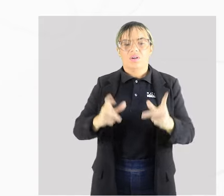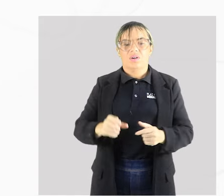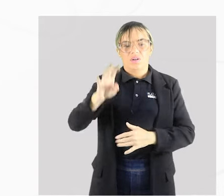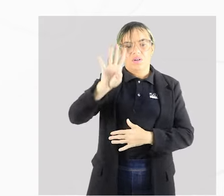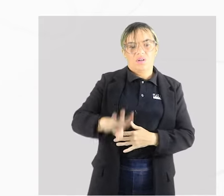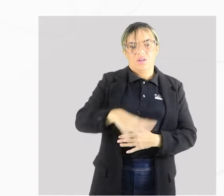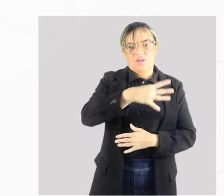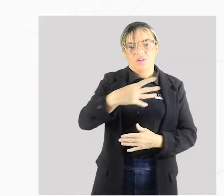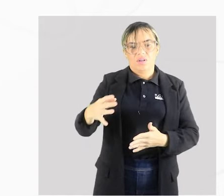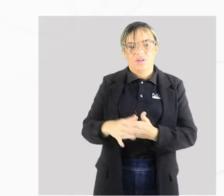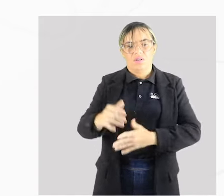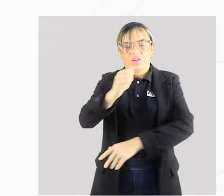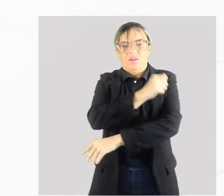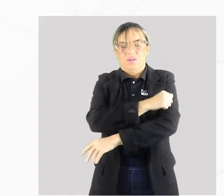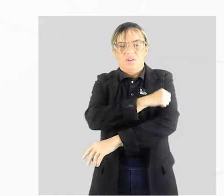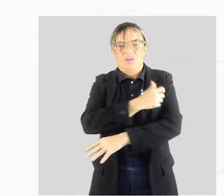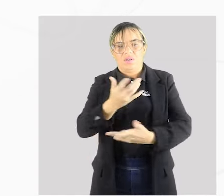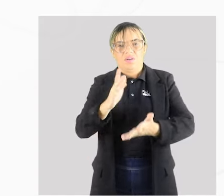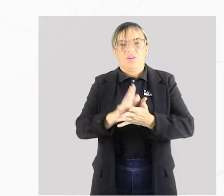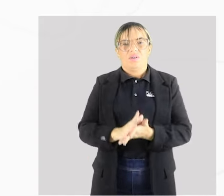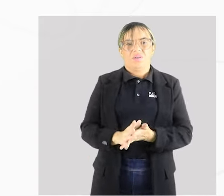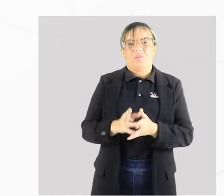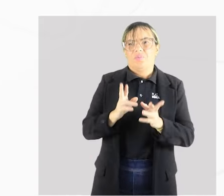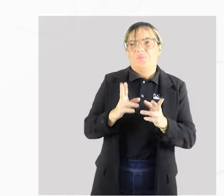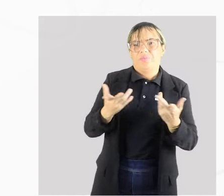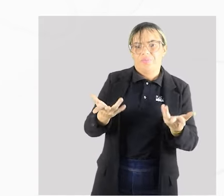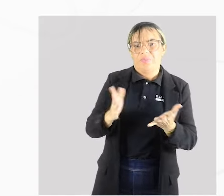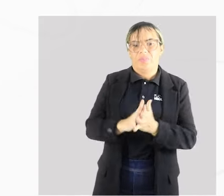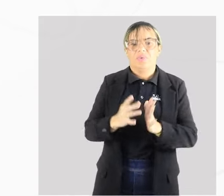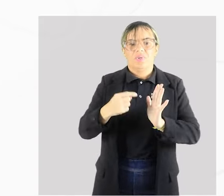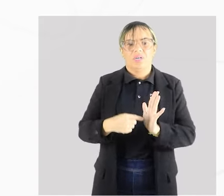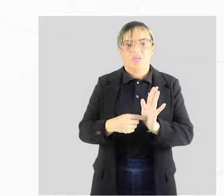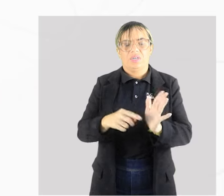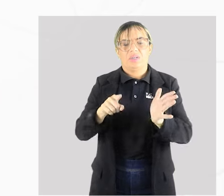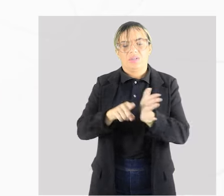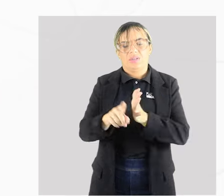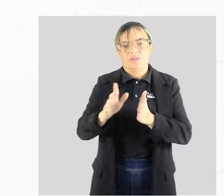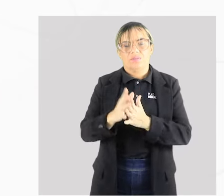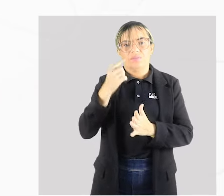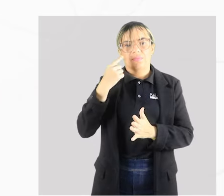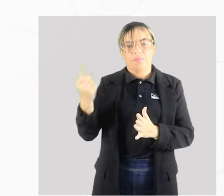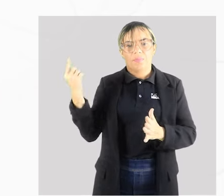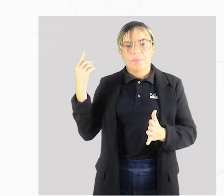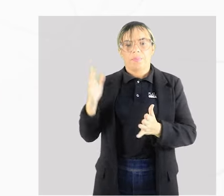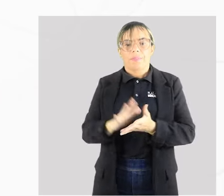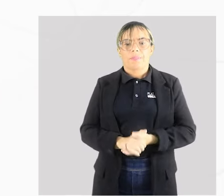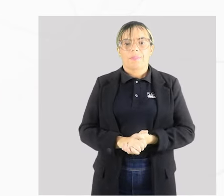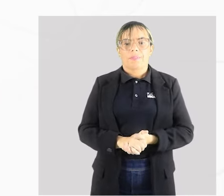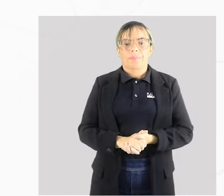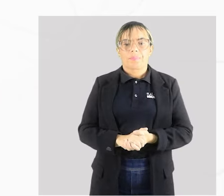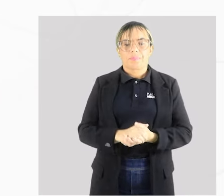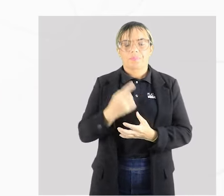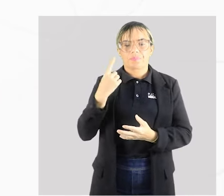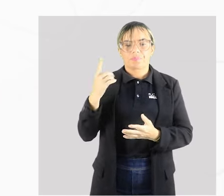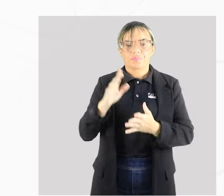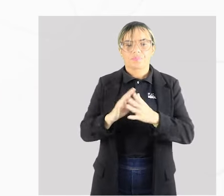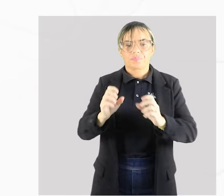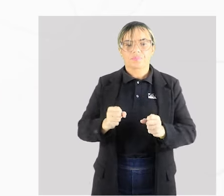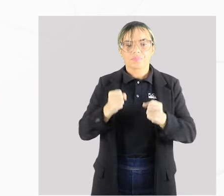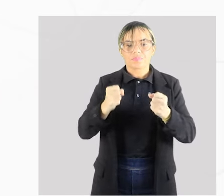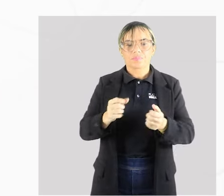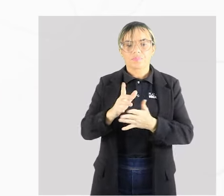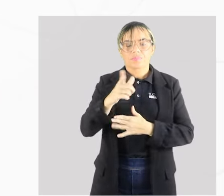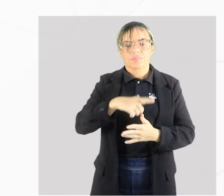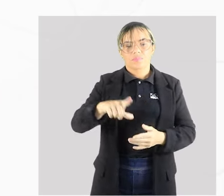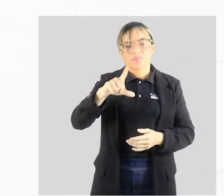mas alunos a gente não espera a questão dá para você não se preocupa tá certo então como vocês podem observar a gente